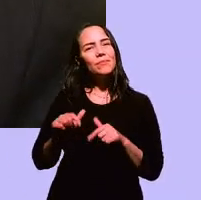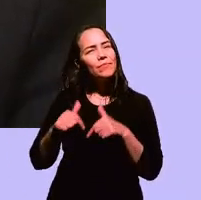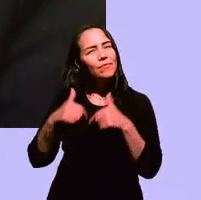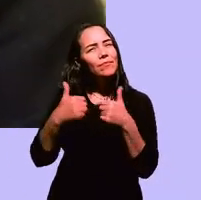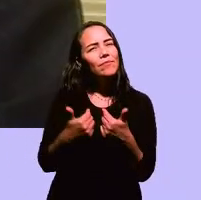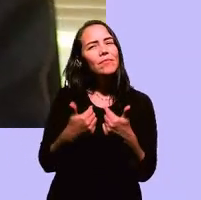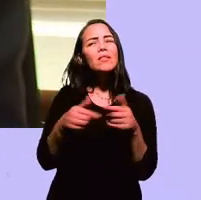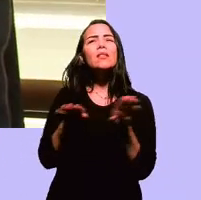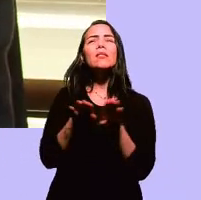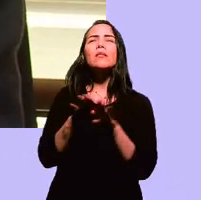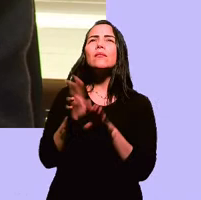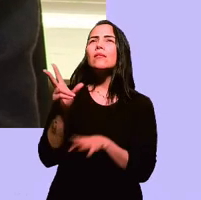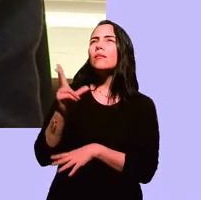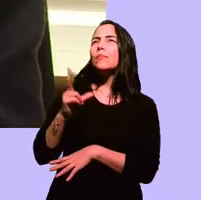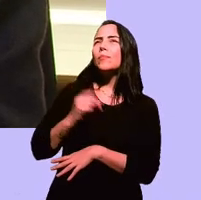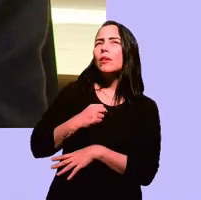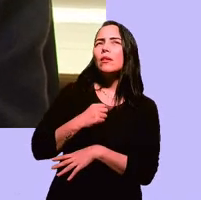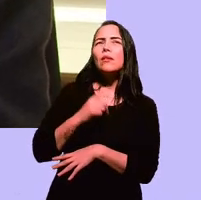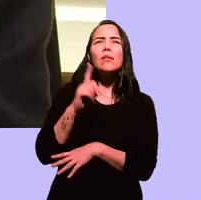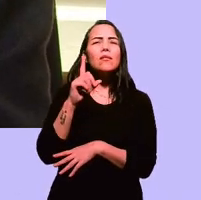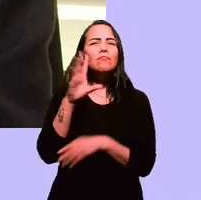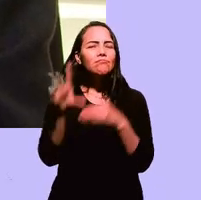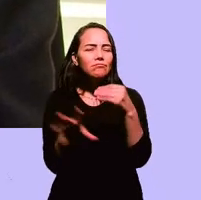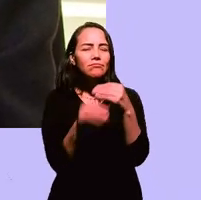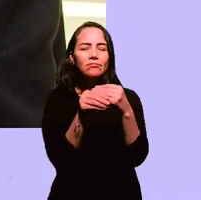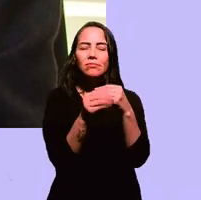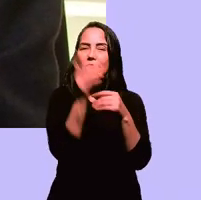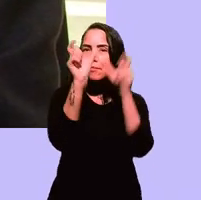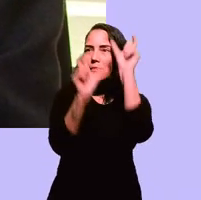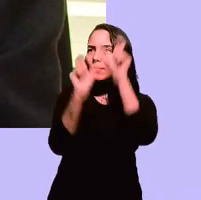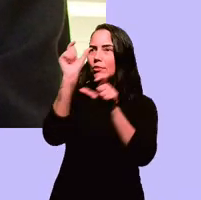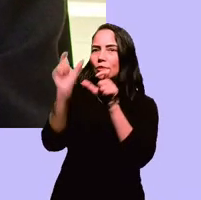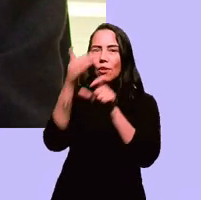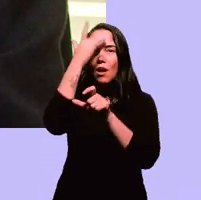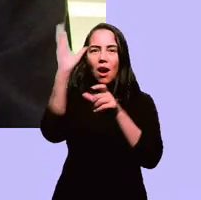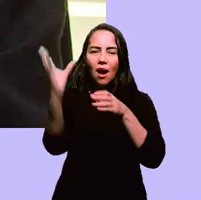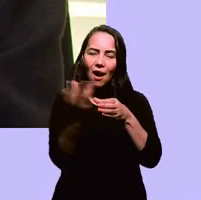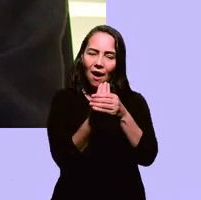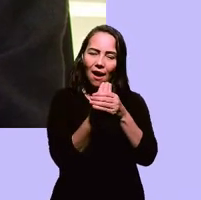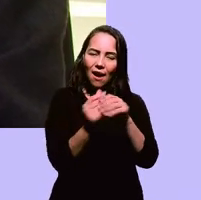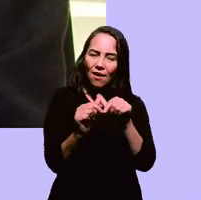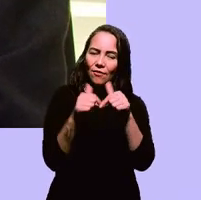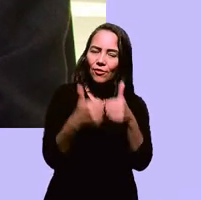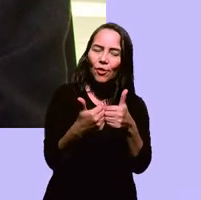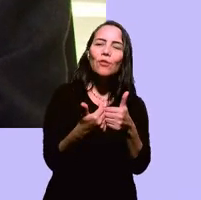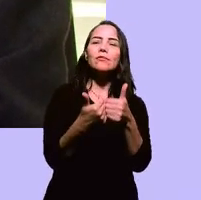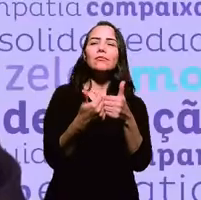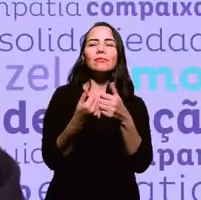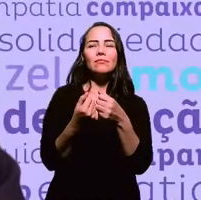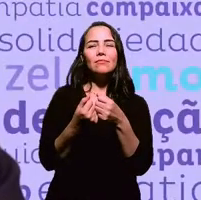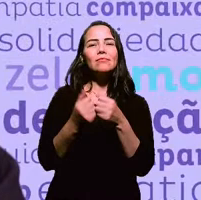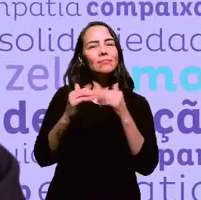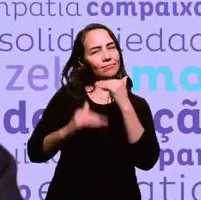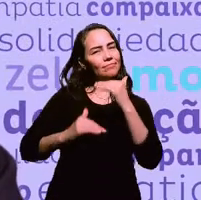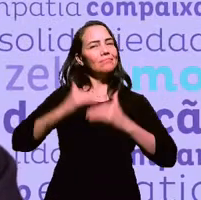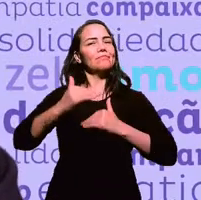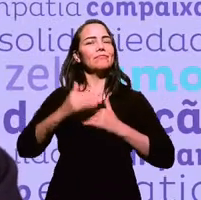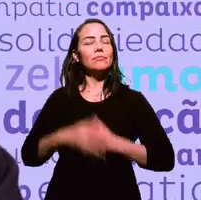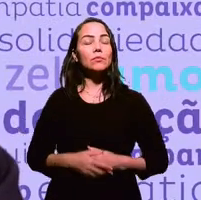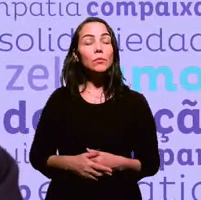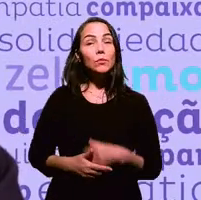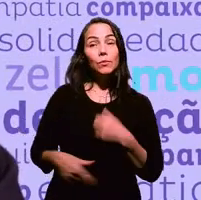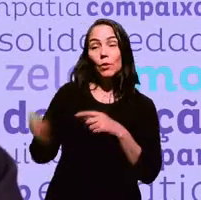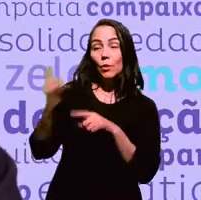gente tem um mérito, é de tentar agregar pessoas para a realização das coisas, sabe? Porque isso nunca faz sozinho as coisas, né?